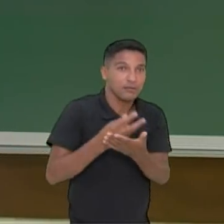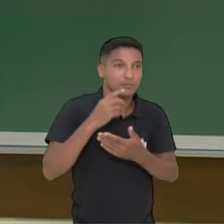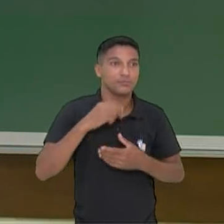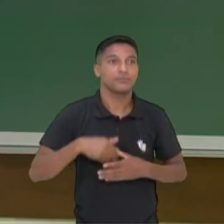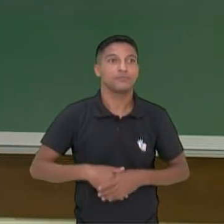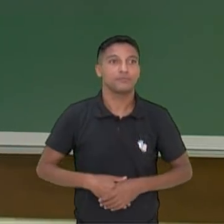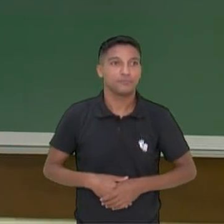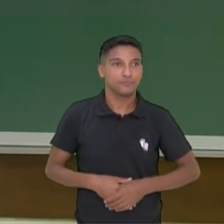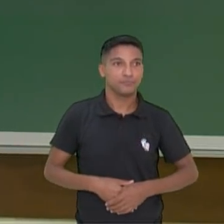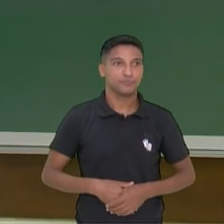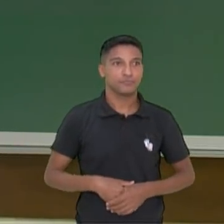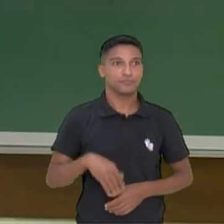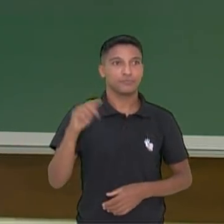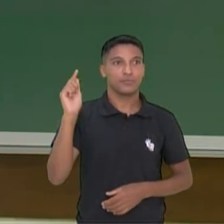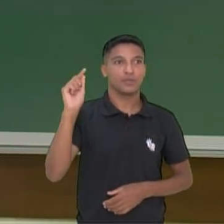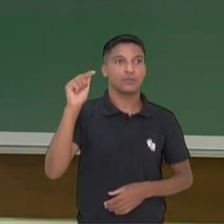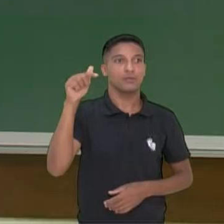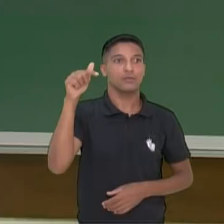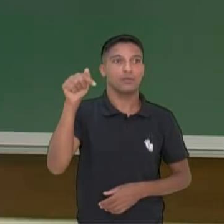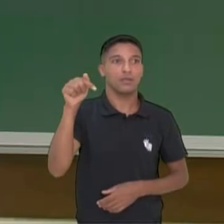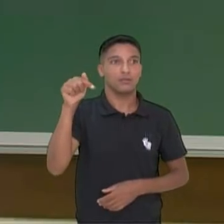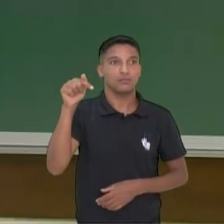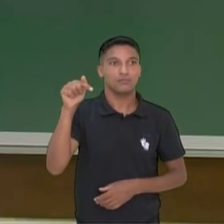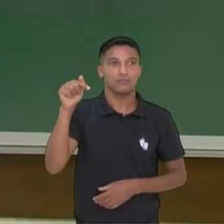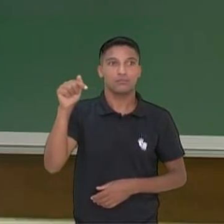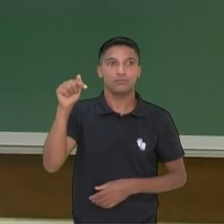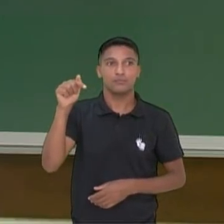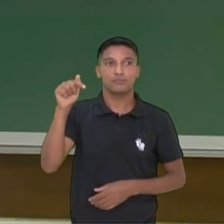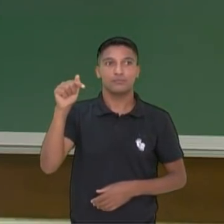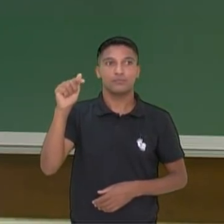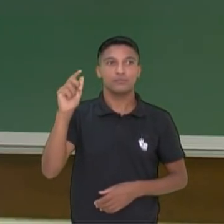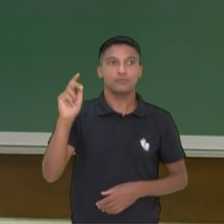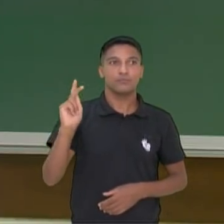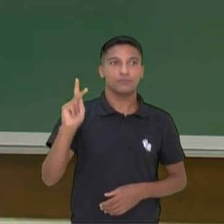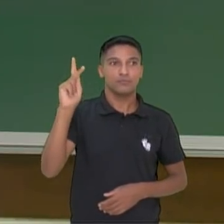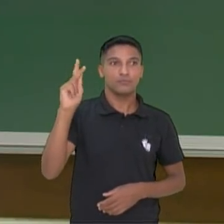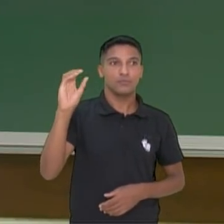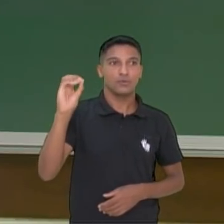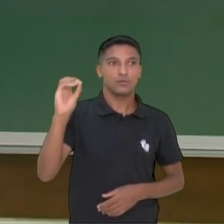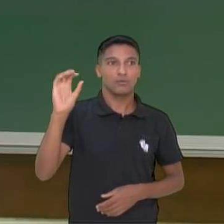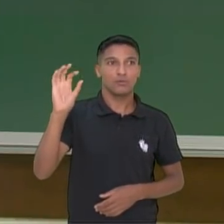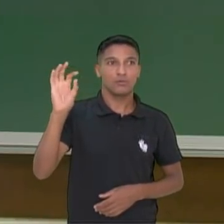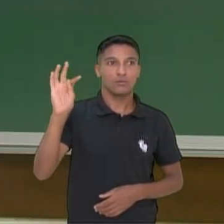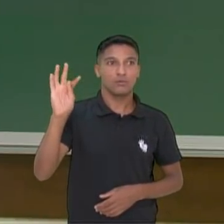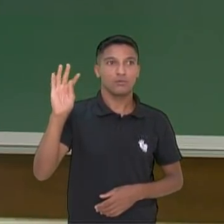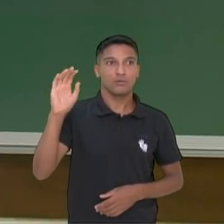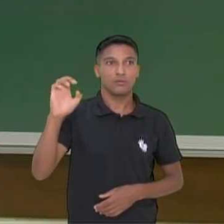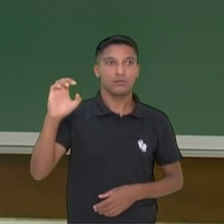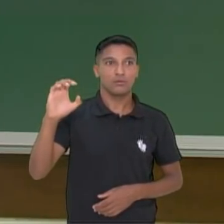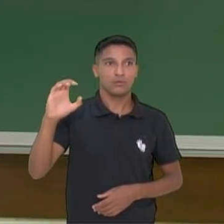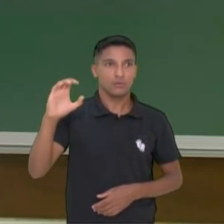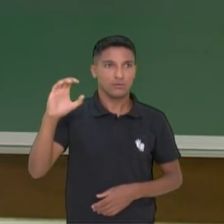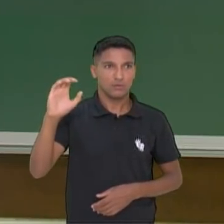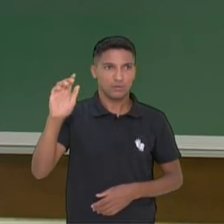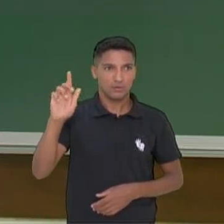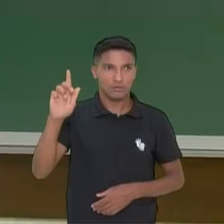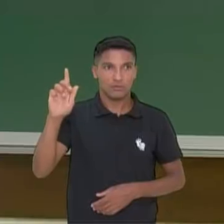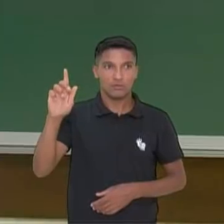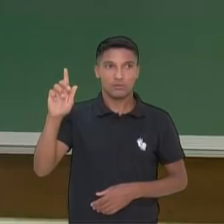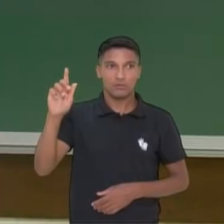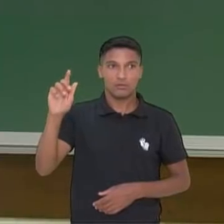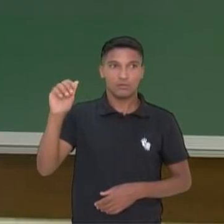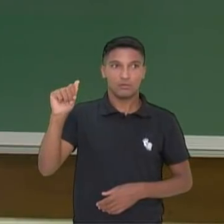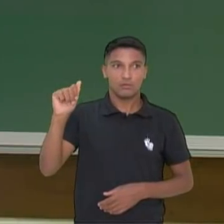uma torção de pulso, mas segurando na palma da mão do indivíduo, né? Eu aperto a palma da mão